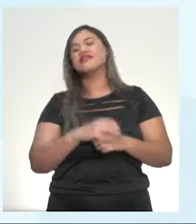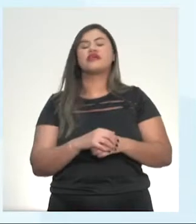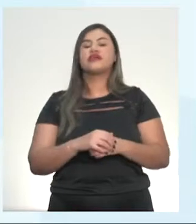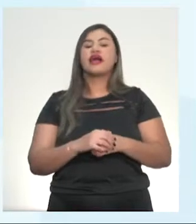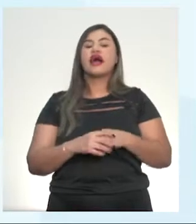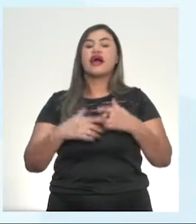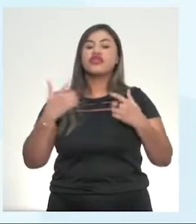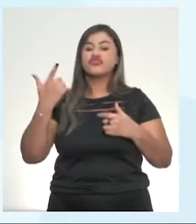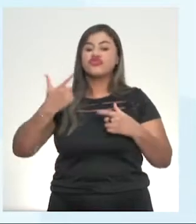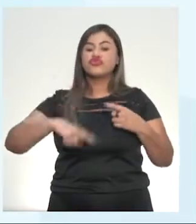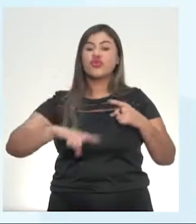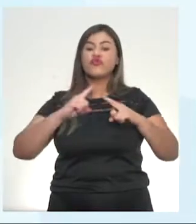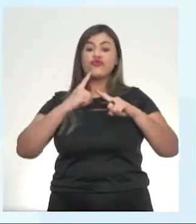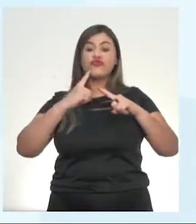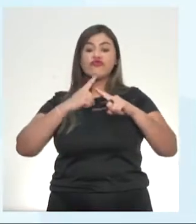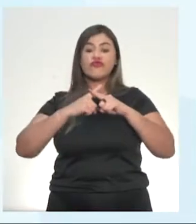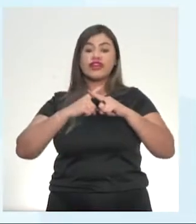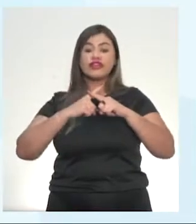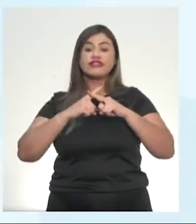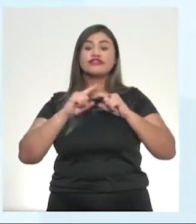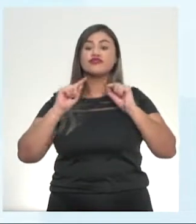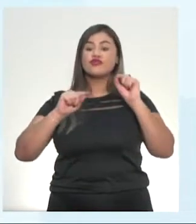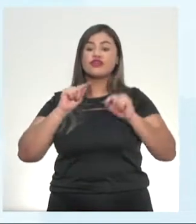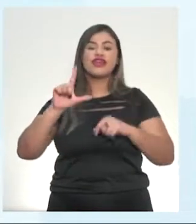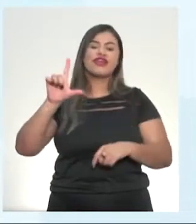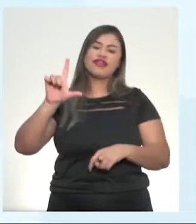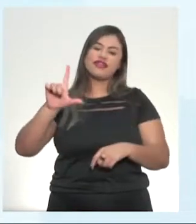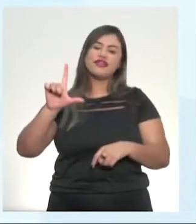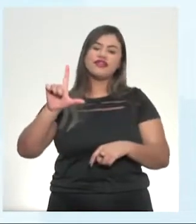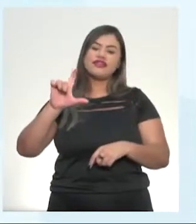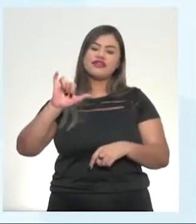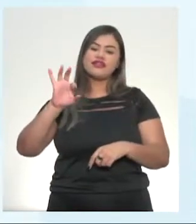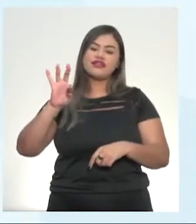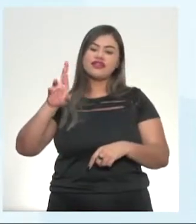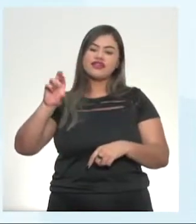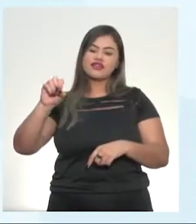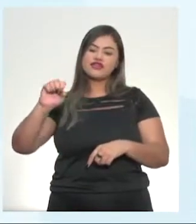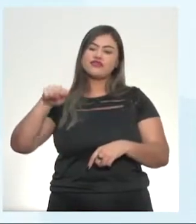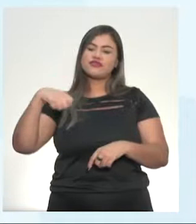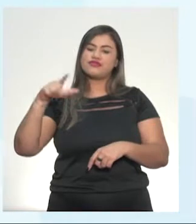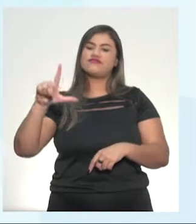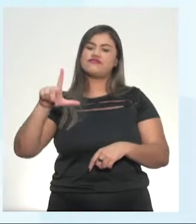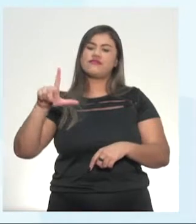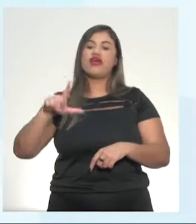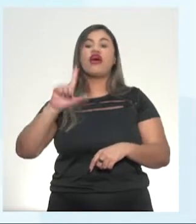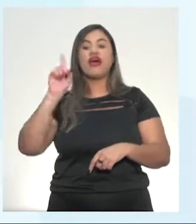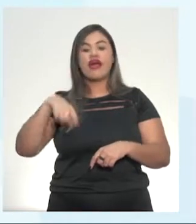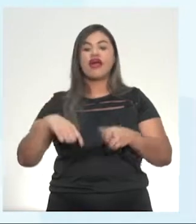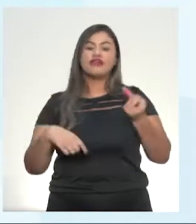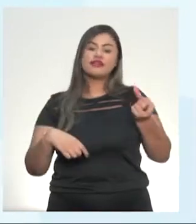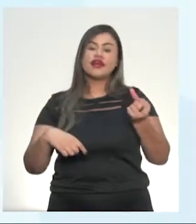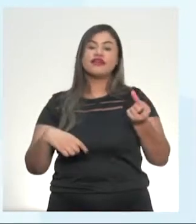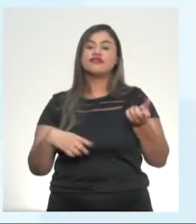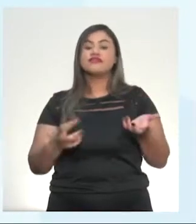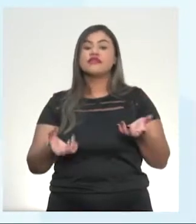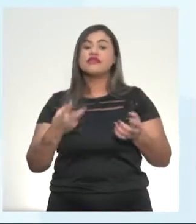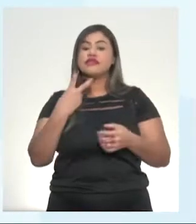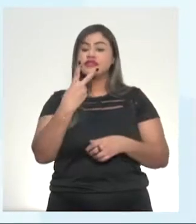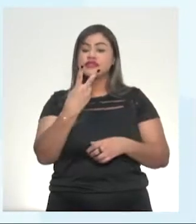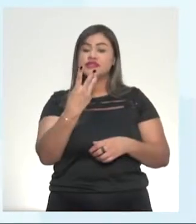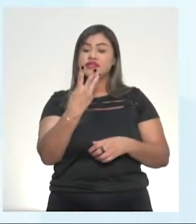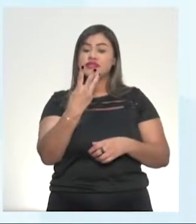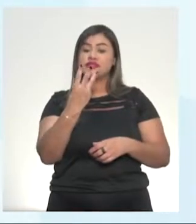Vezes grandeza 2. Grandeza 2, os litros, portanto, 6. 30 vezes